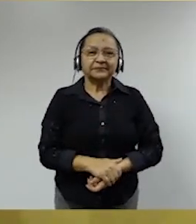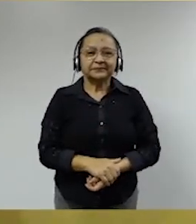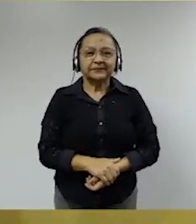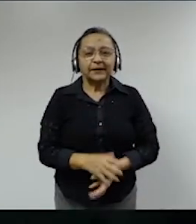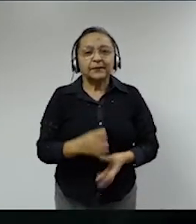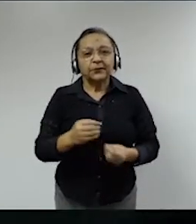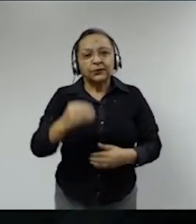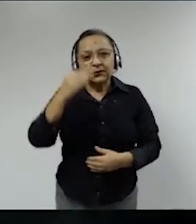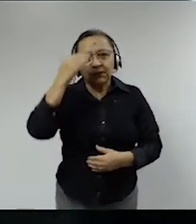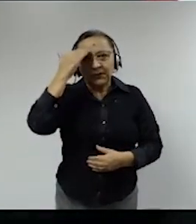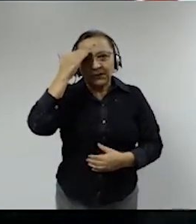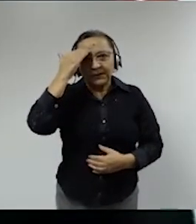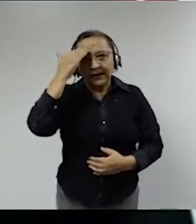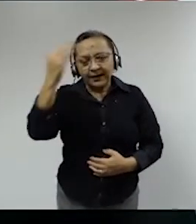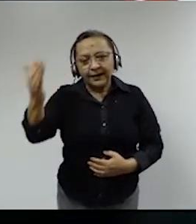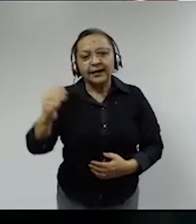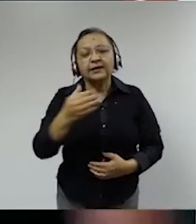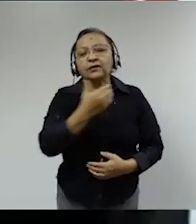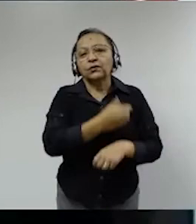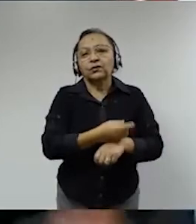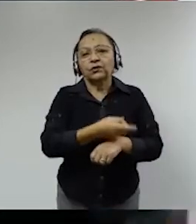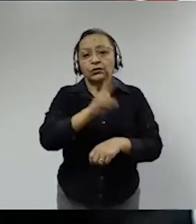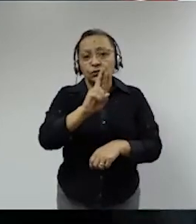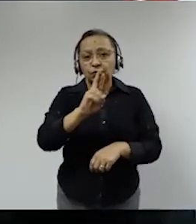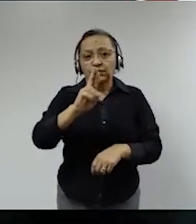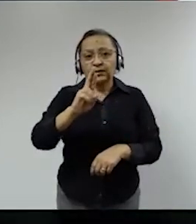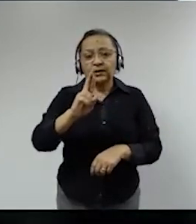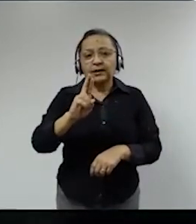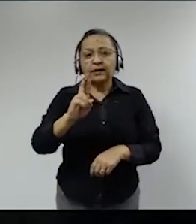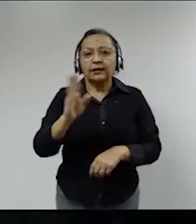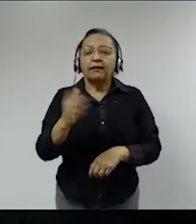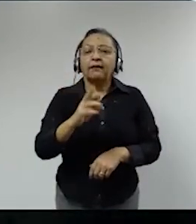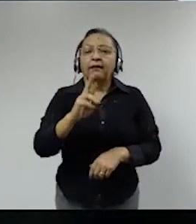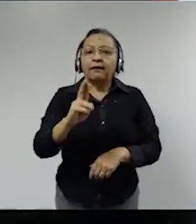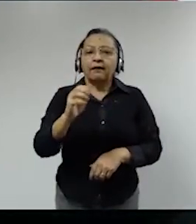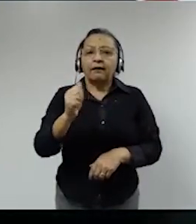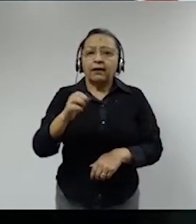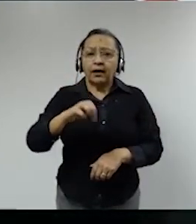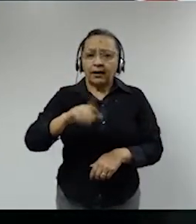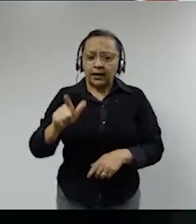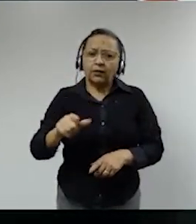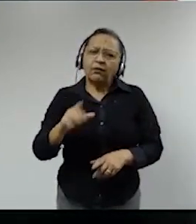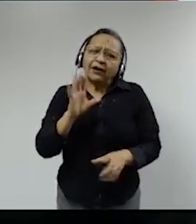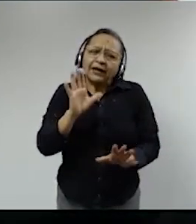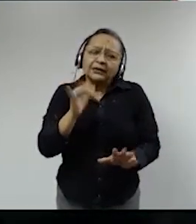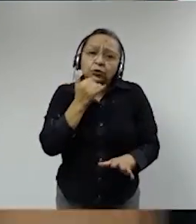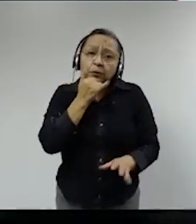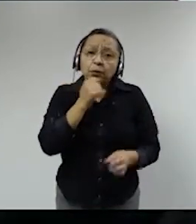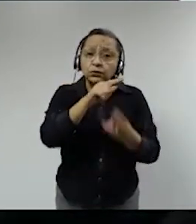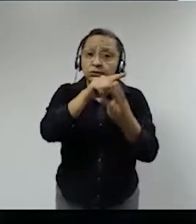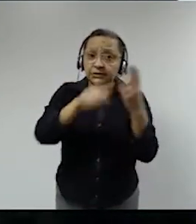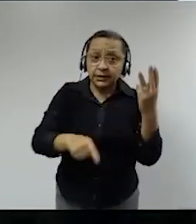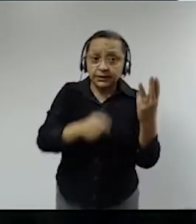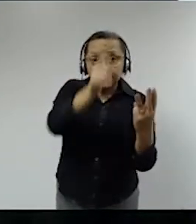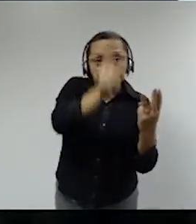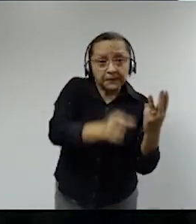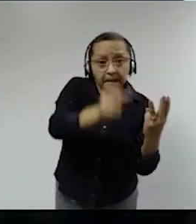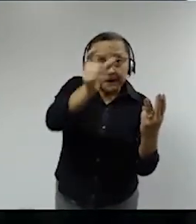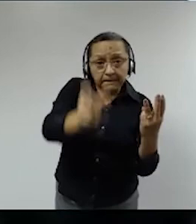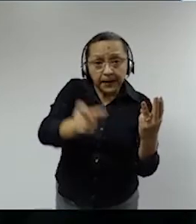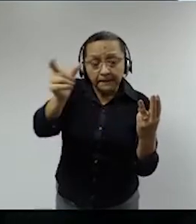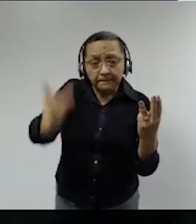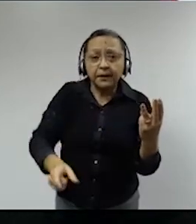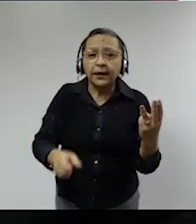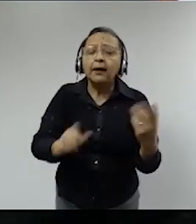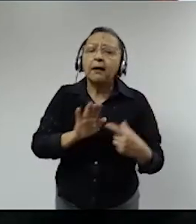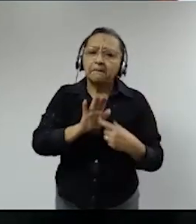Muito obrigado, doutora Raquel. Aliás, o nível dos 3 palestrantes reflete o nível desse